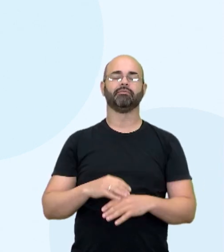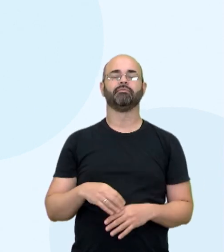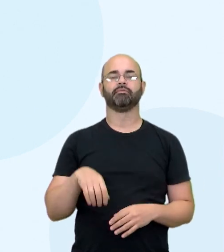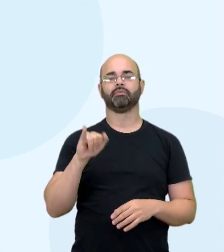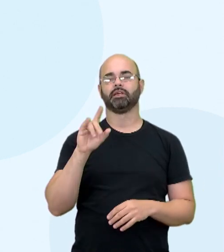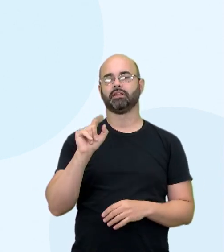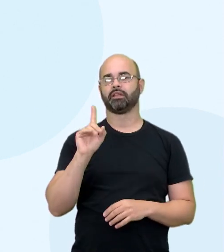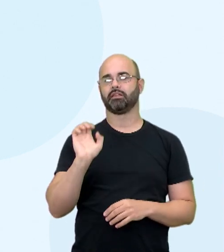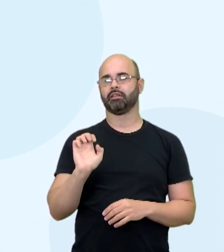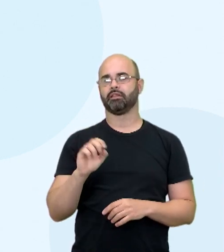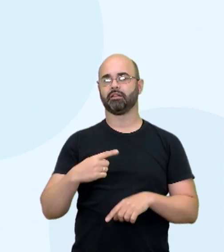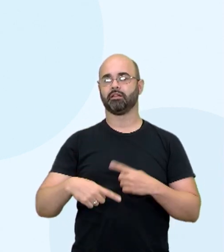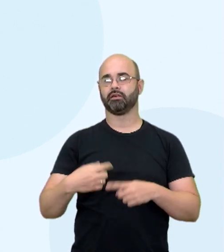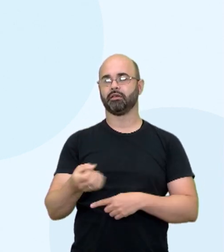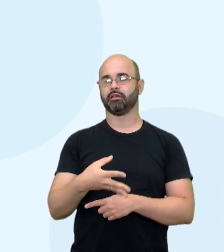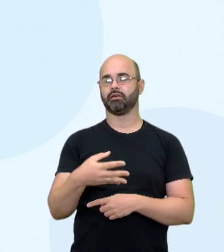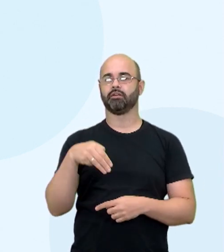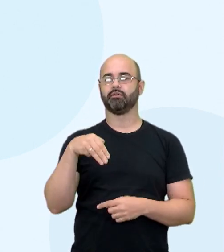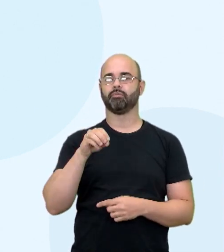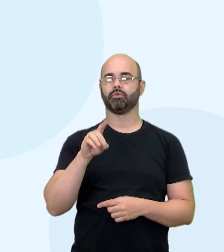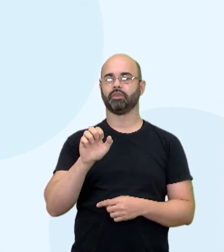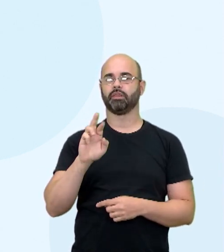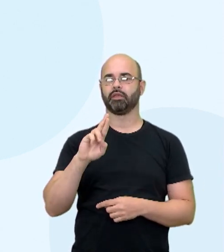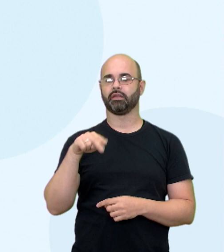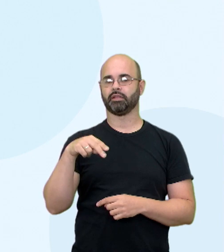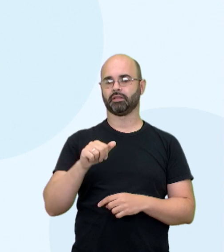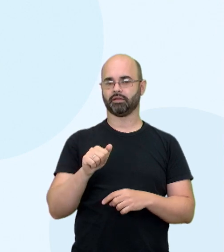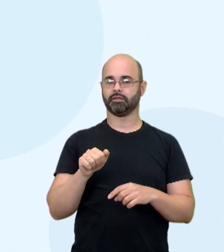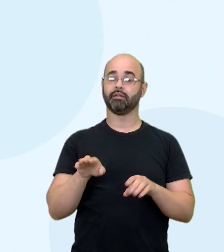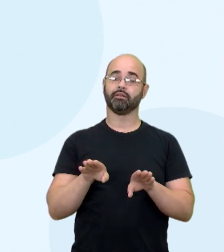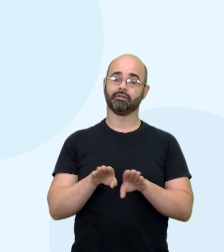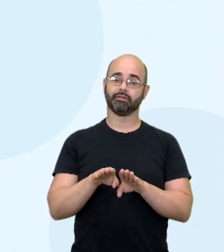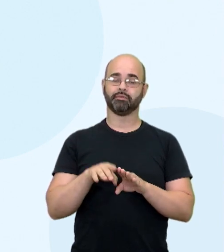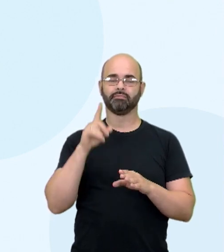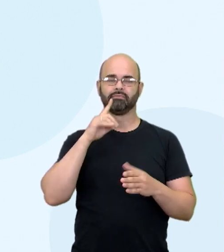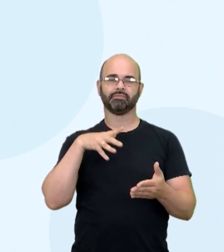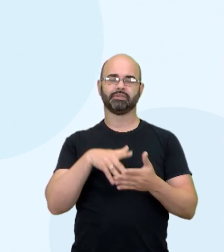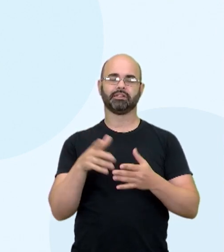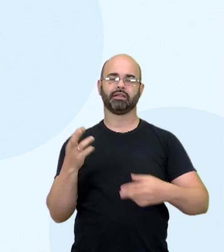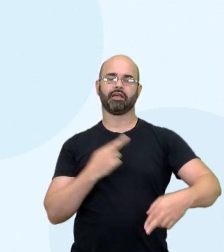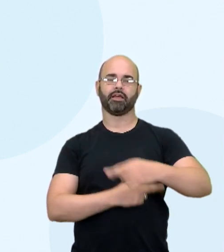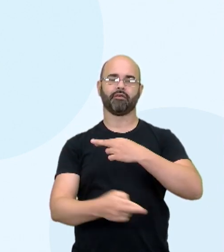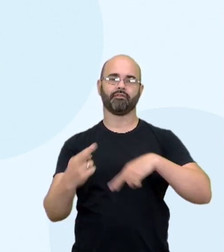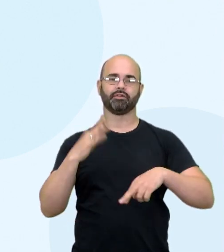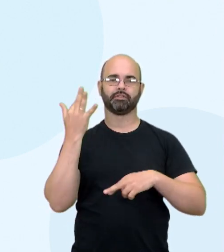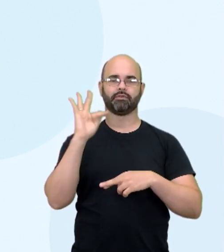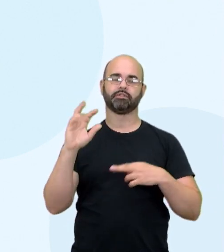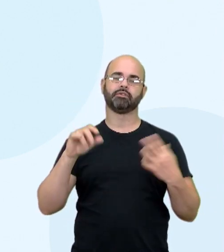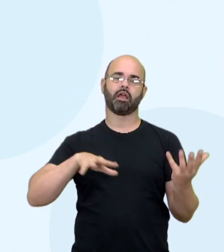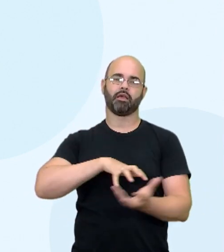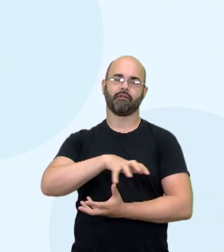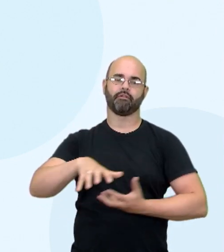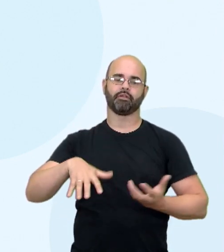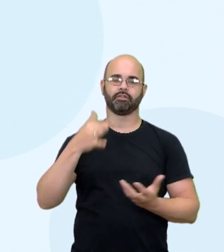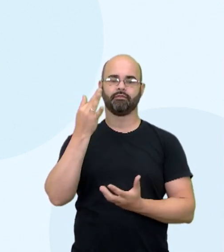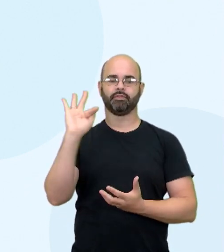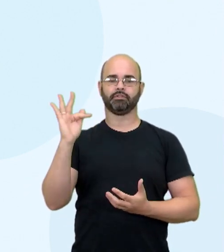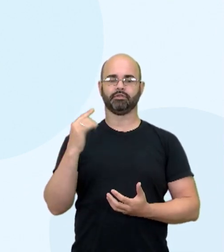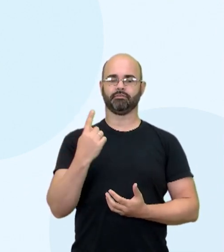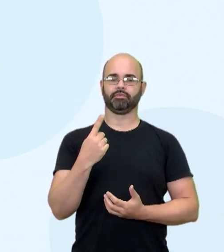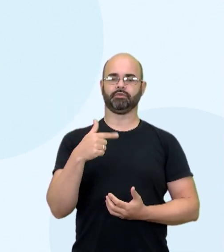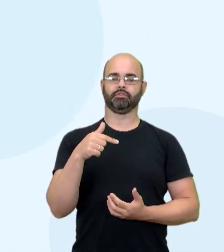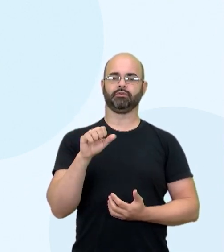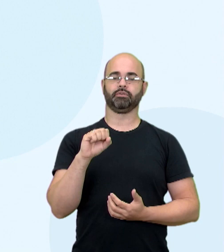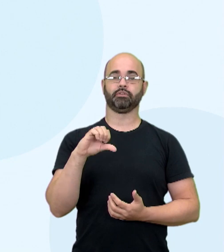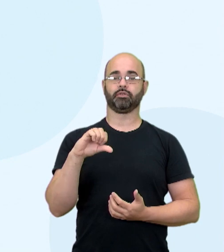se convencionou, né, que ela dura até a Revolução Francesa, em 1789,